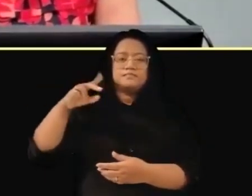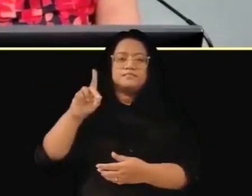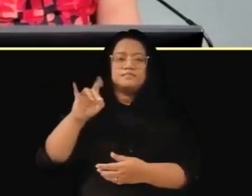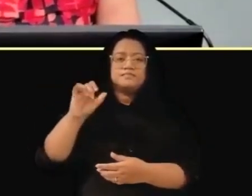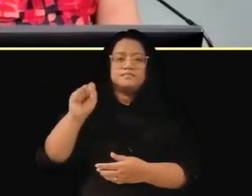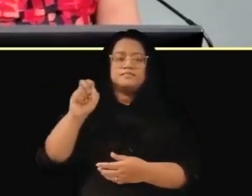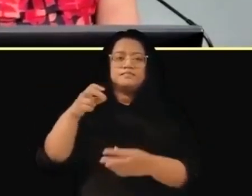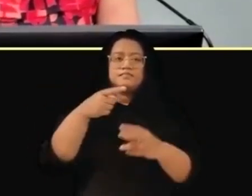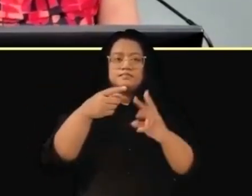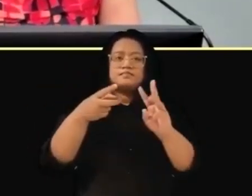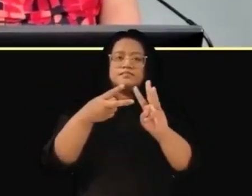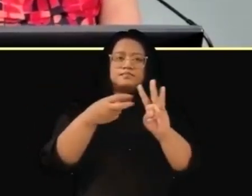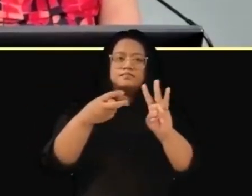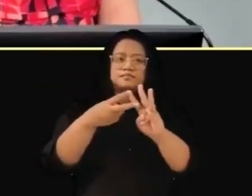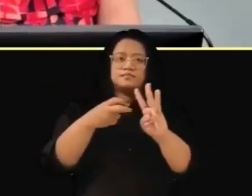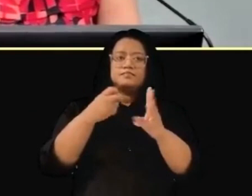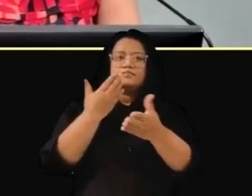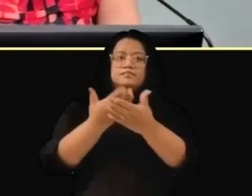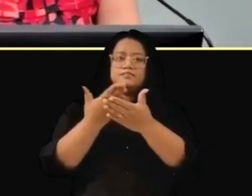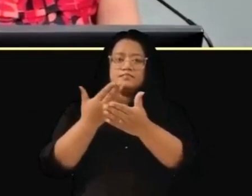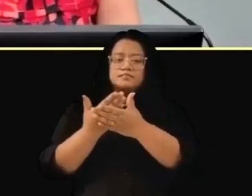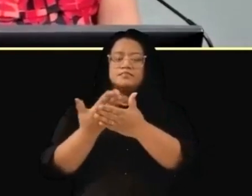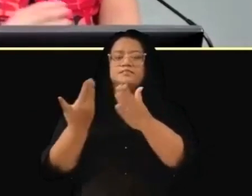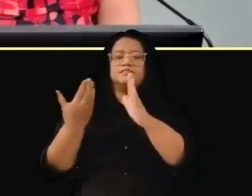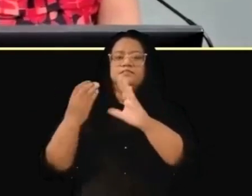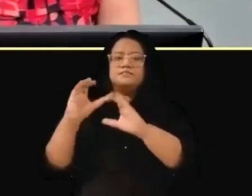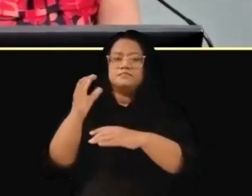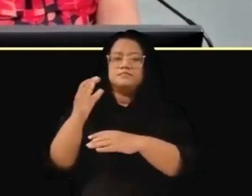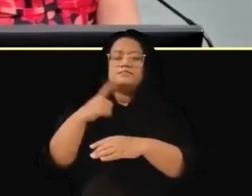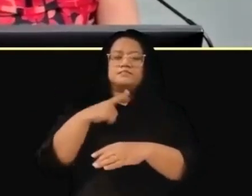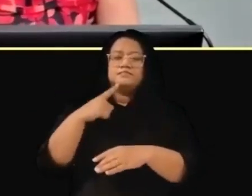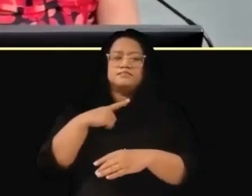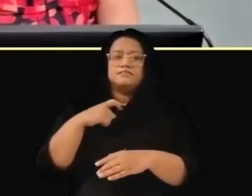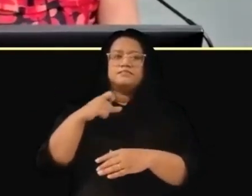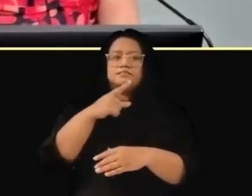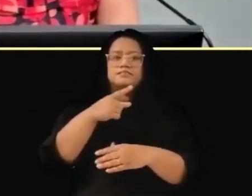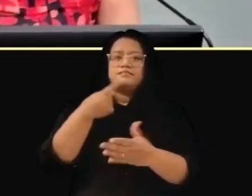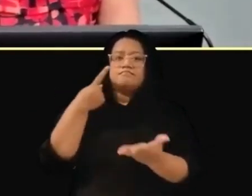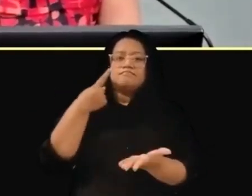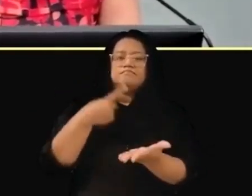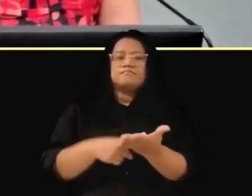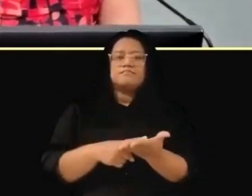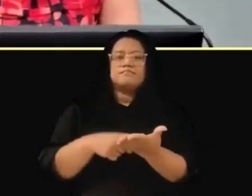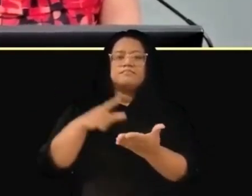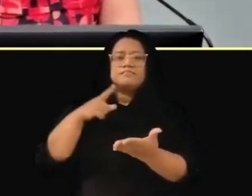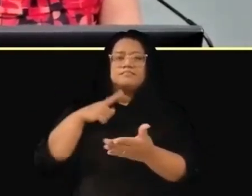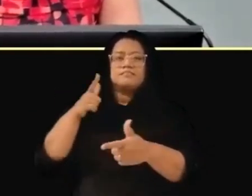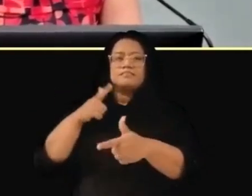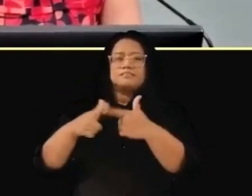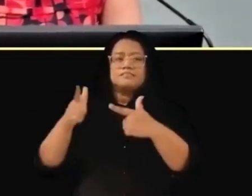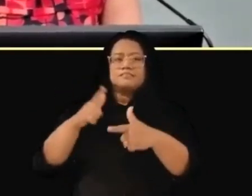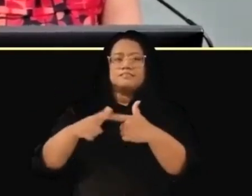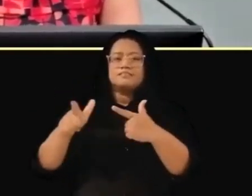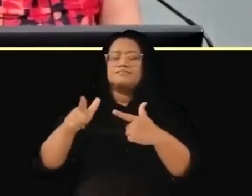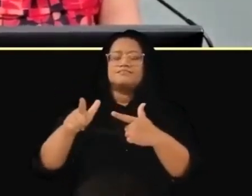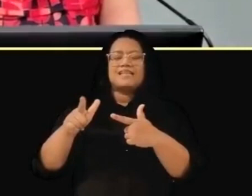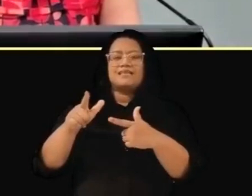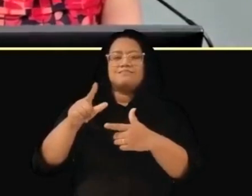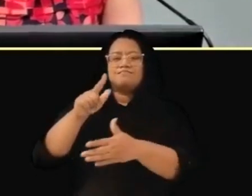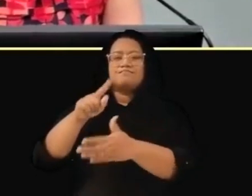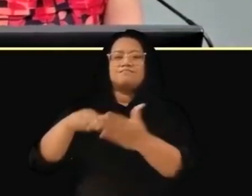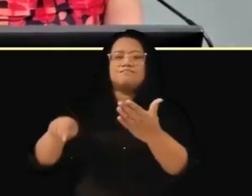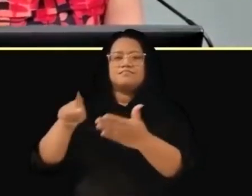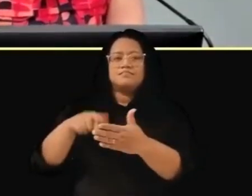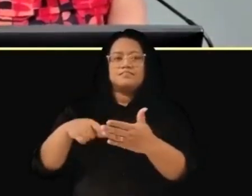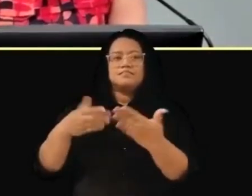Guarani, Caiová, pesquisador, antropólogo, havia confirmado a participação, houve um problema de última hora e ele acabou cancelando. Então, o